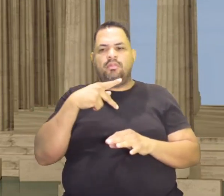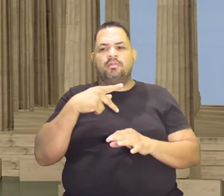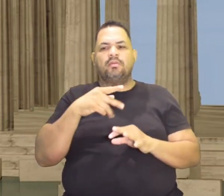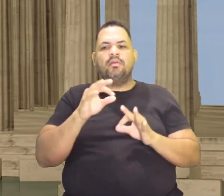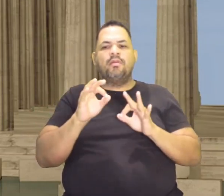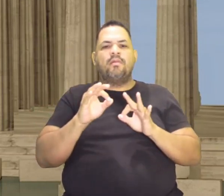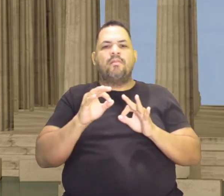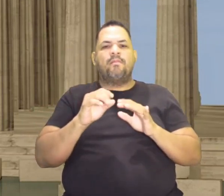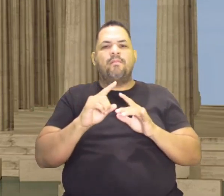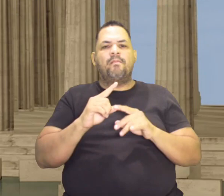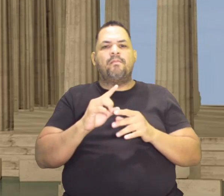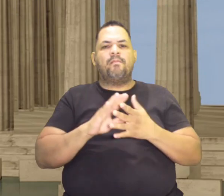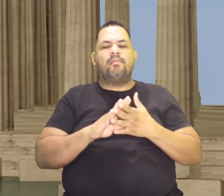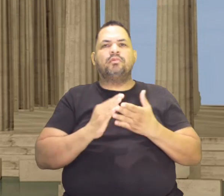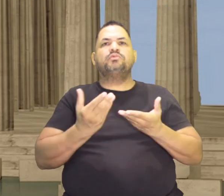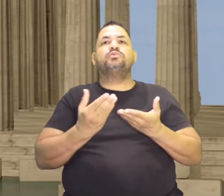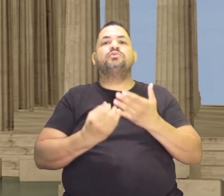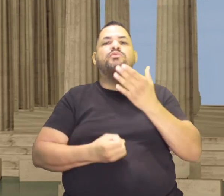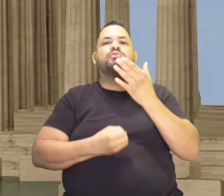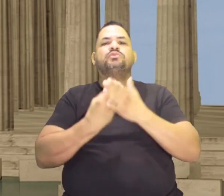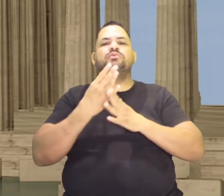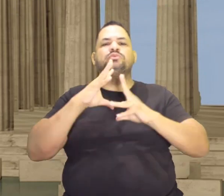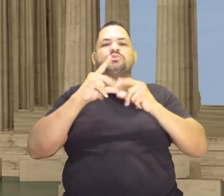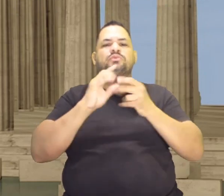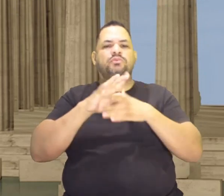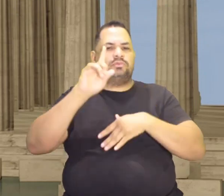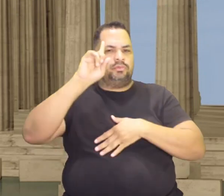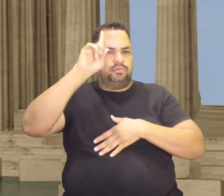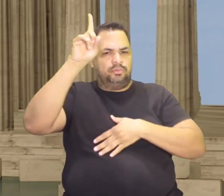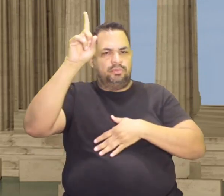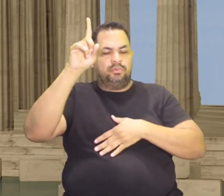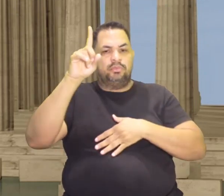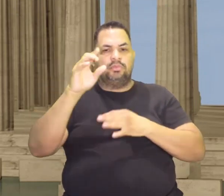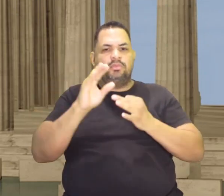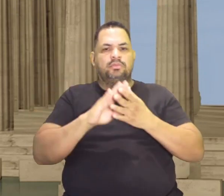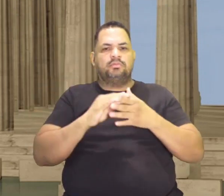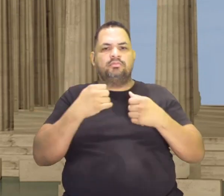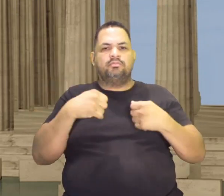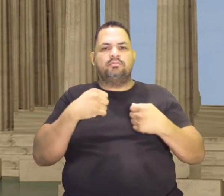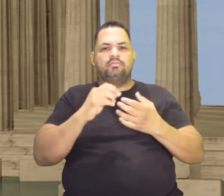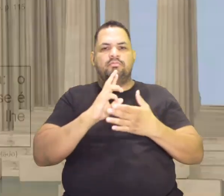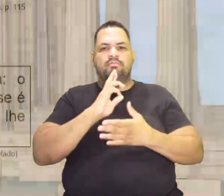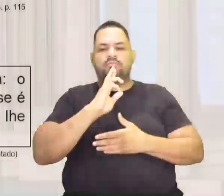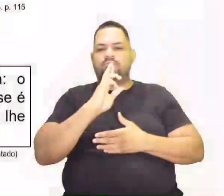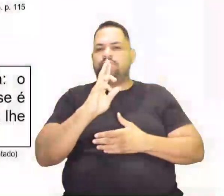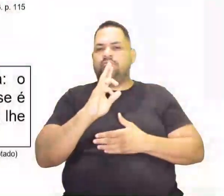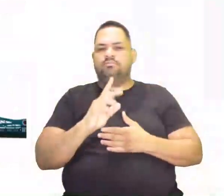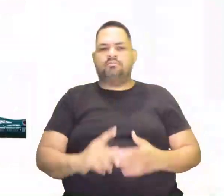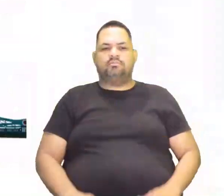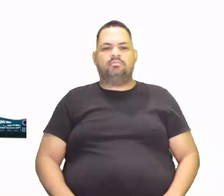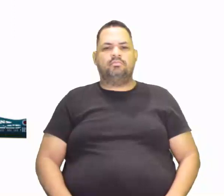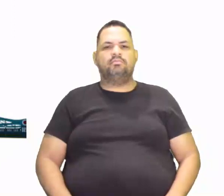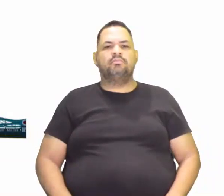etc. De onde veio toda essa inteligência? Não precisa responder. Vamos lá, olha